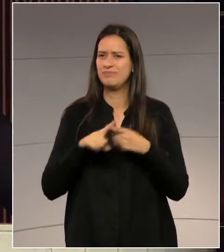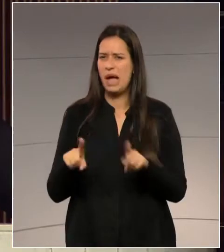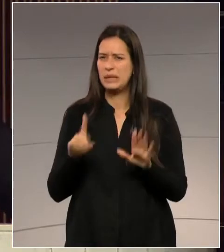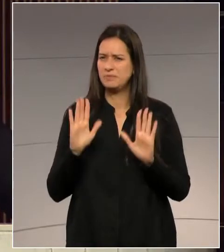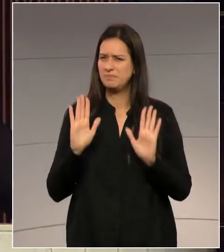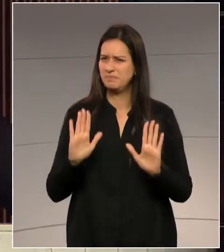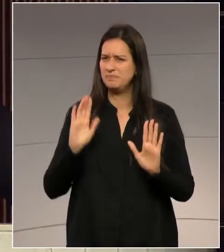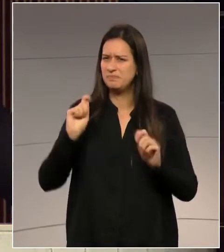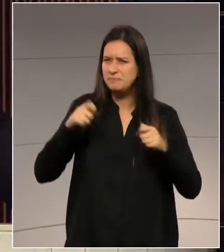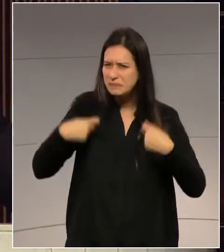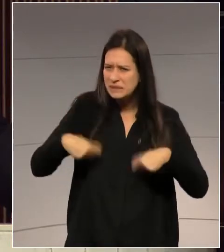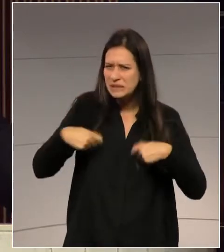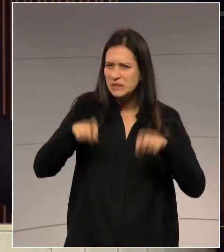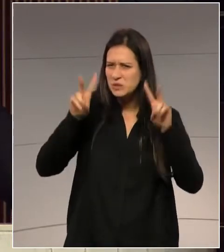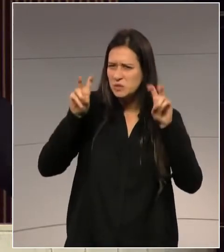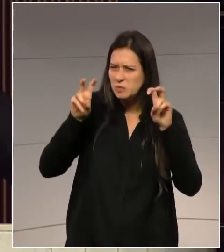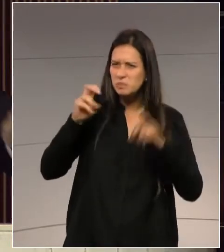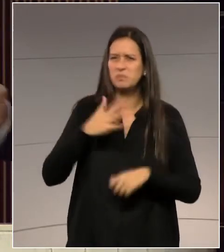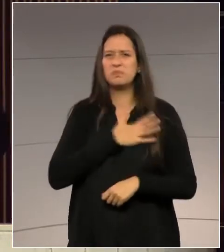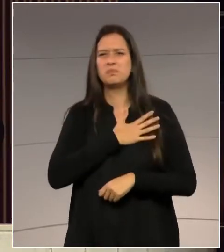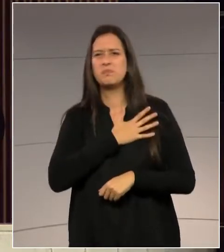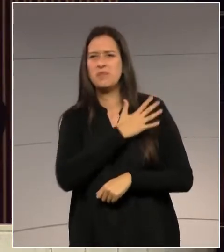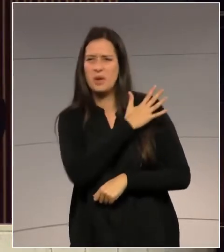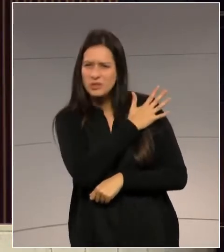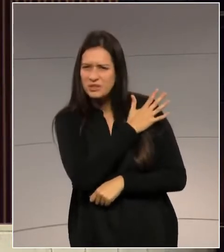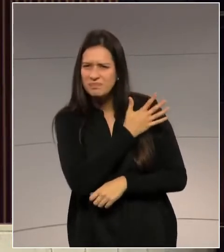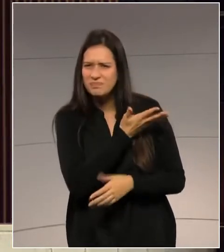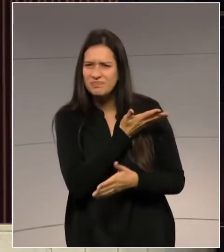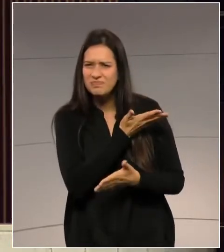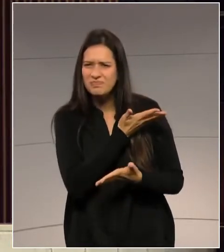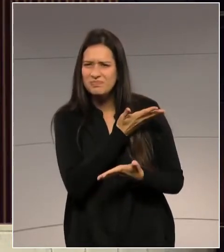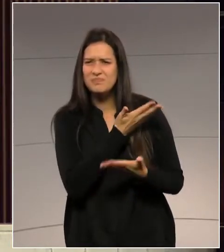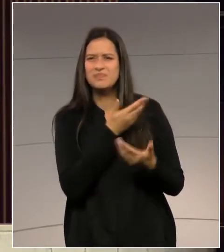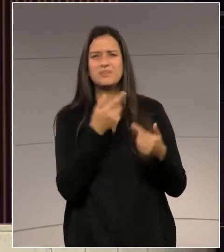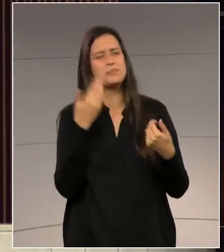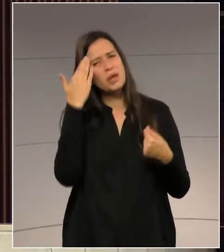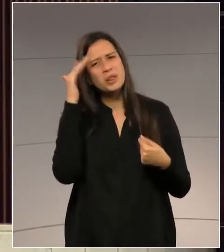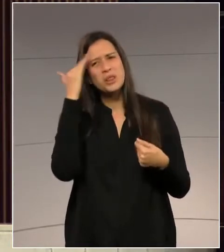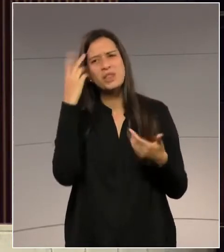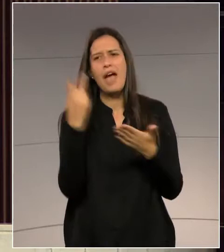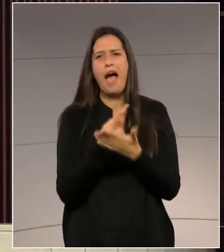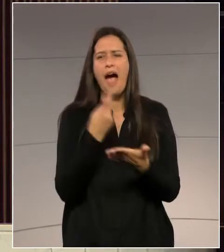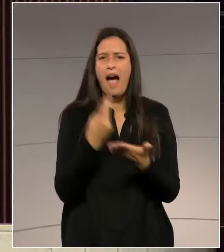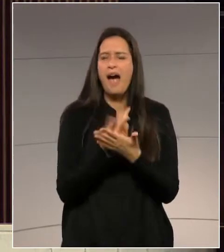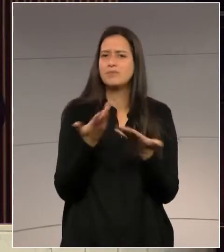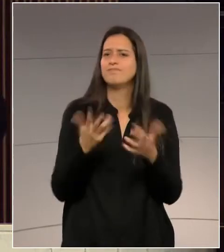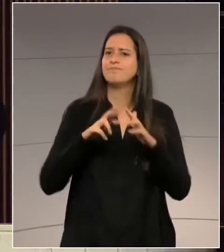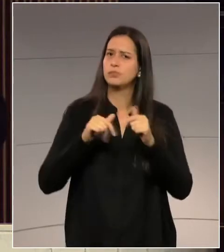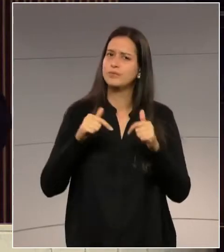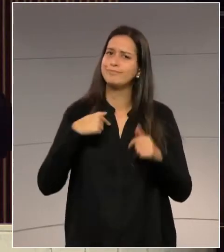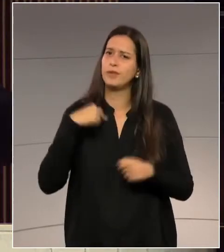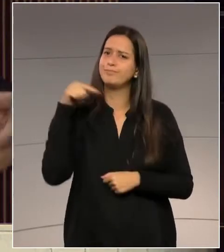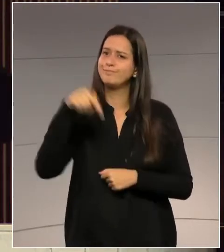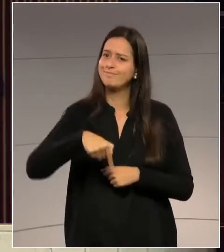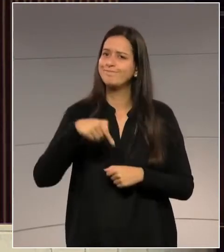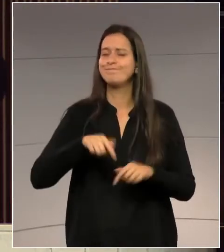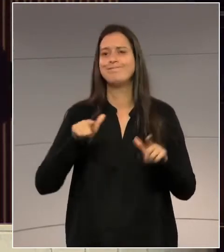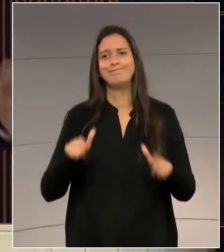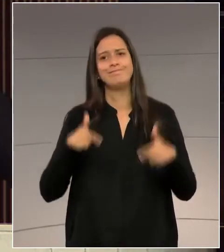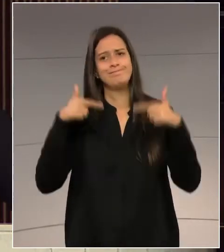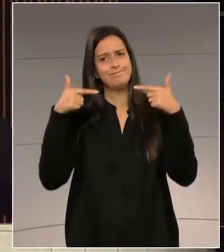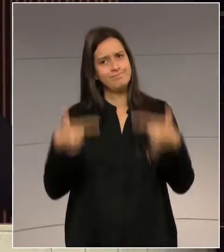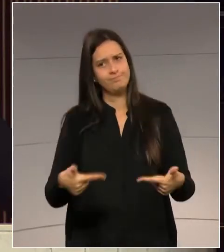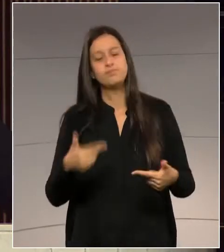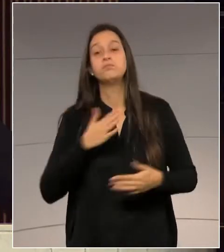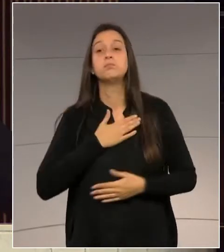números que não são verdadeiros ou interpretam de forma equivocada eu venho fazer a defesa então meu amigo adriano a quem